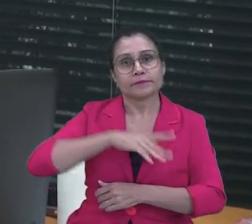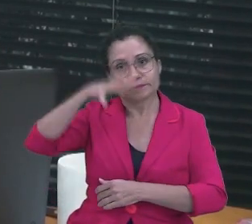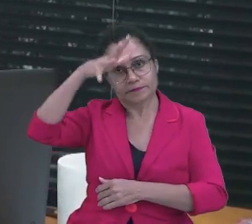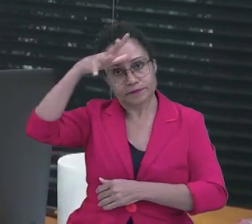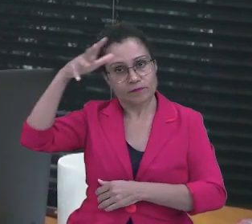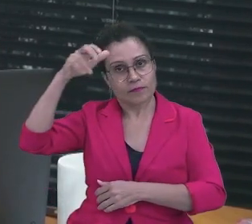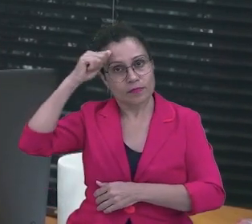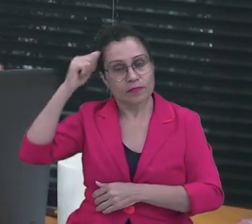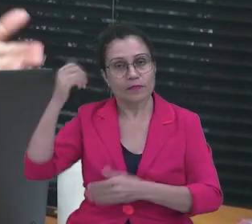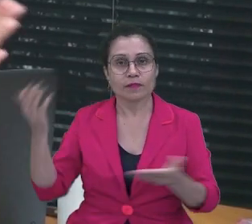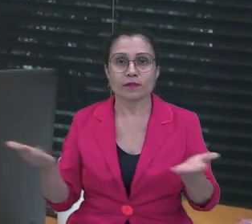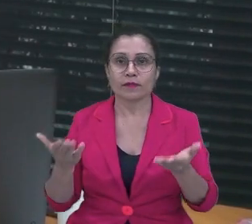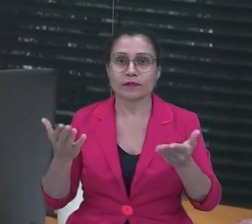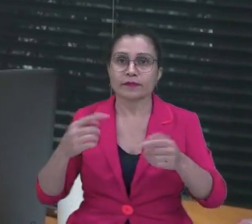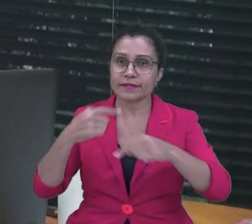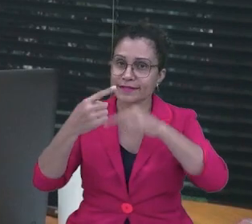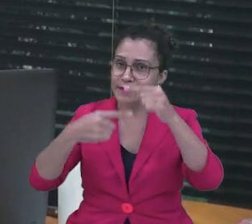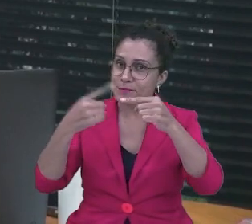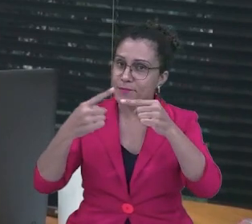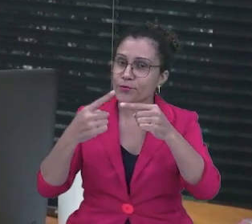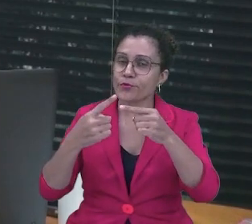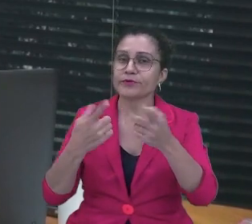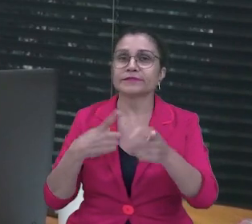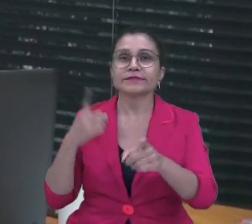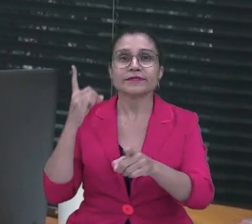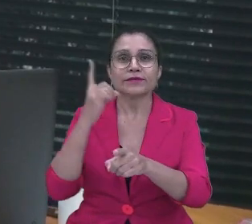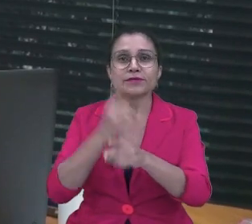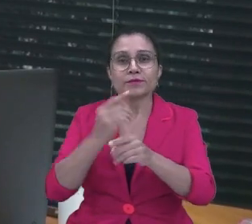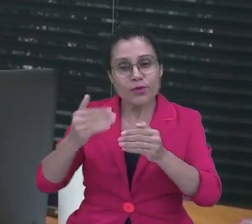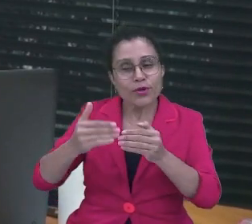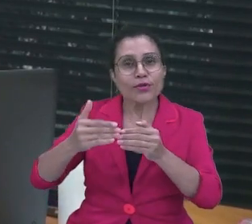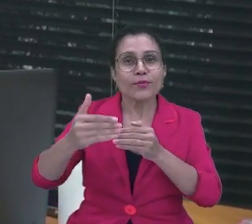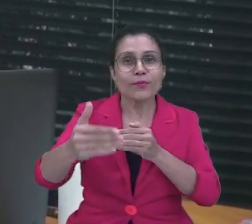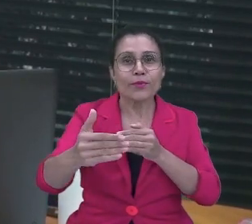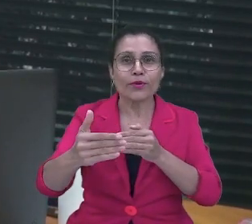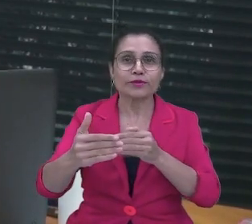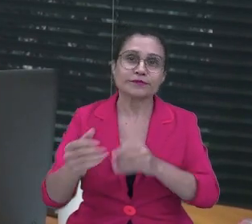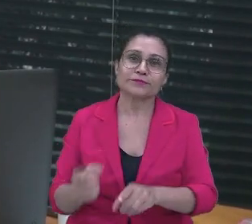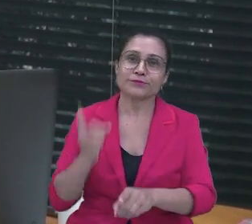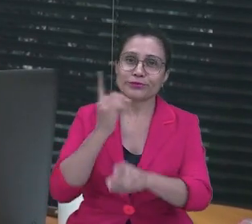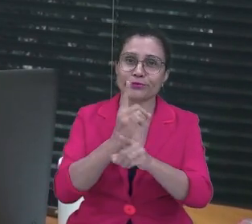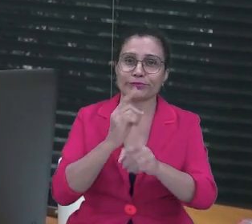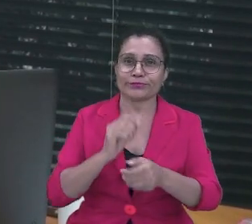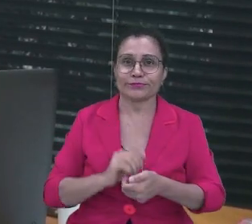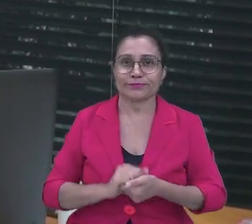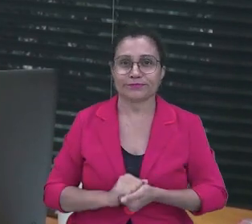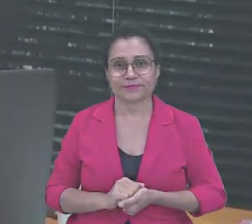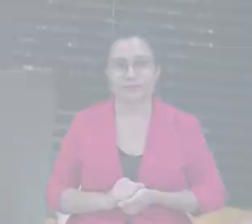Grosso. E nos vemos, então, aqui no nosso próximo episódio.